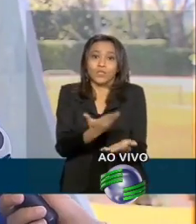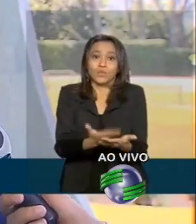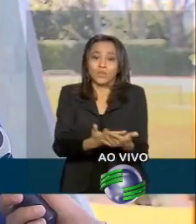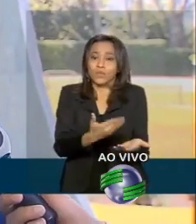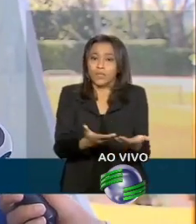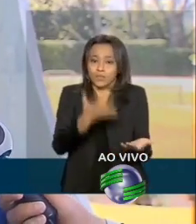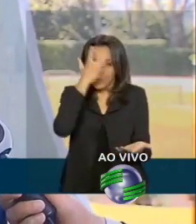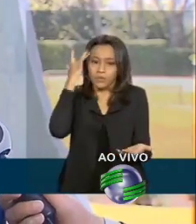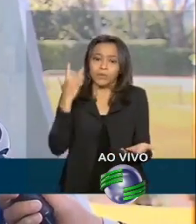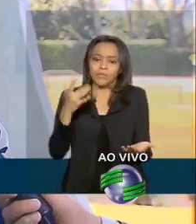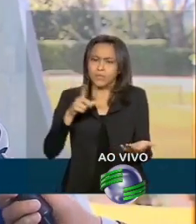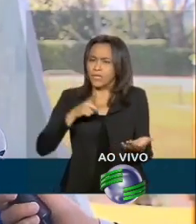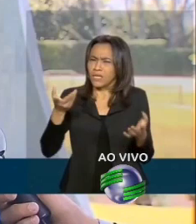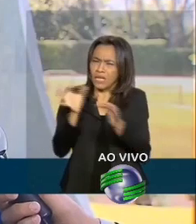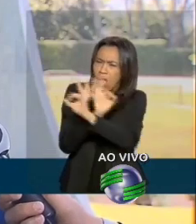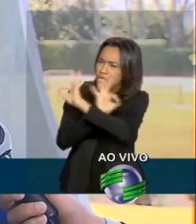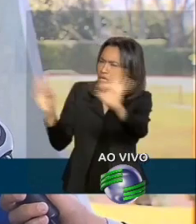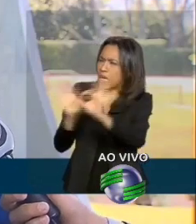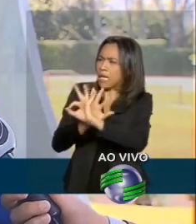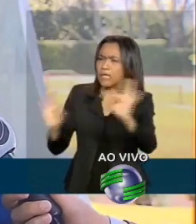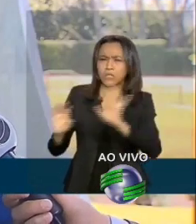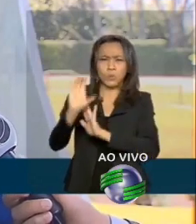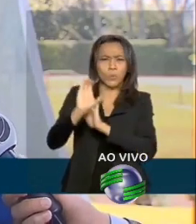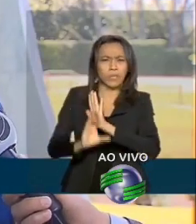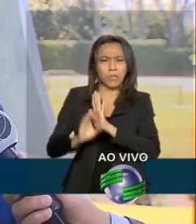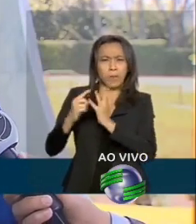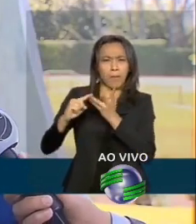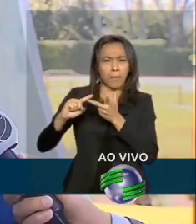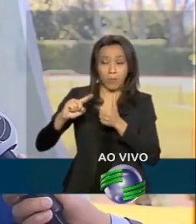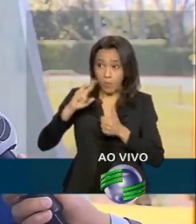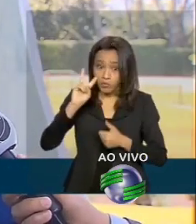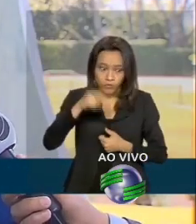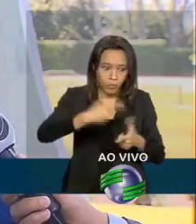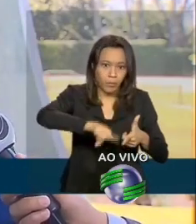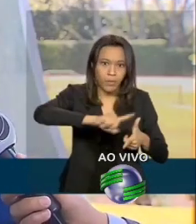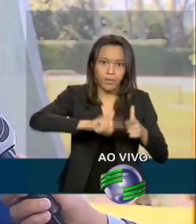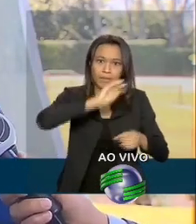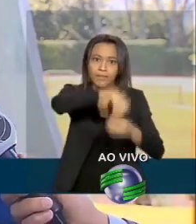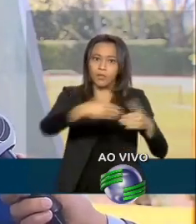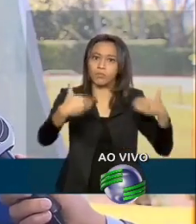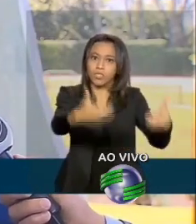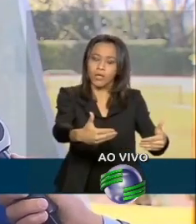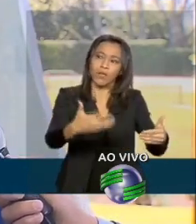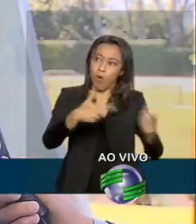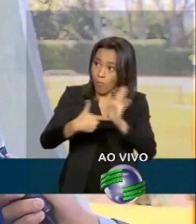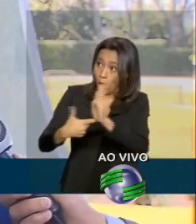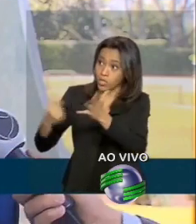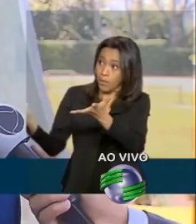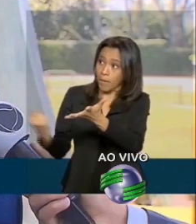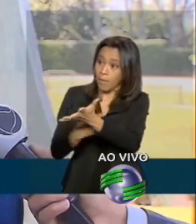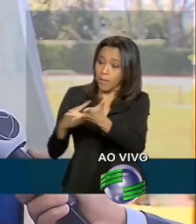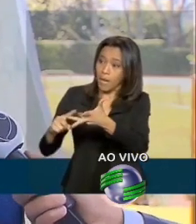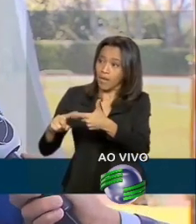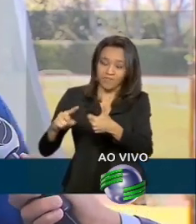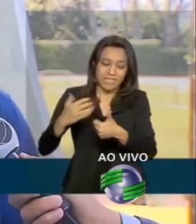favorito. Tem excelentes currículos, todos são excelentes currículos, mas quando vê o problema, de perto, a gente mostra para eles, alguns